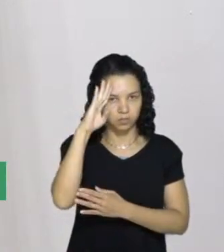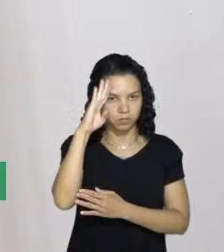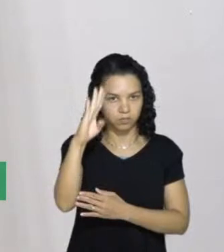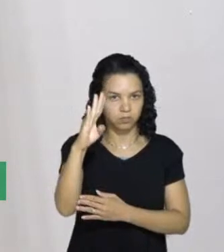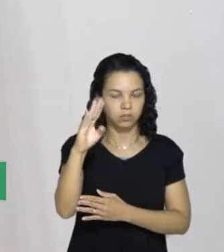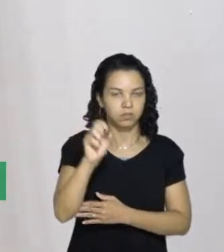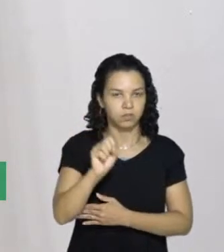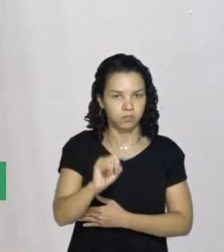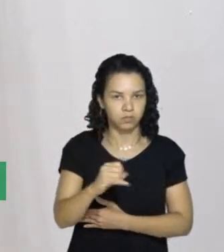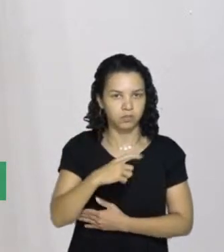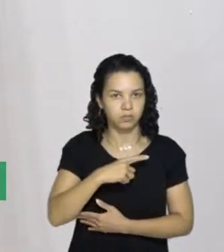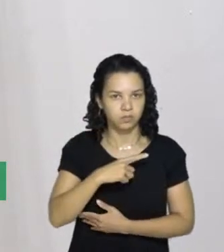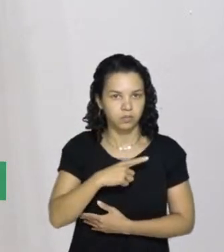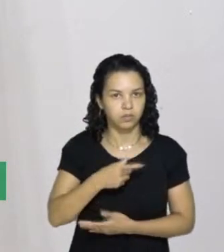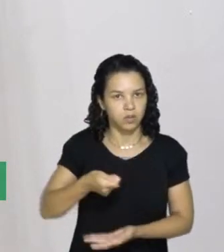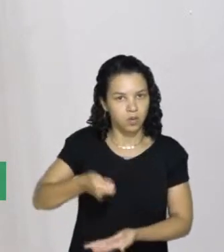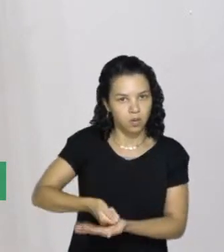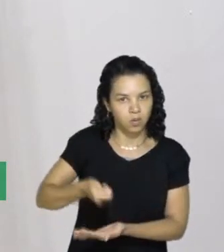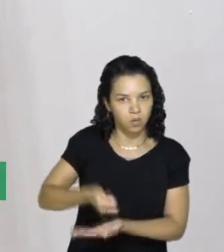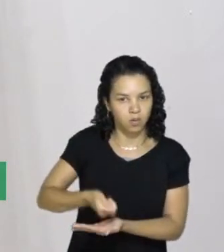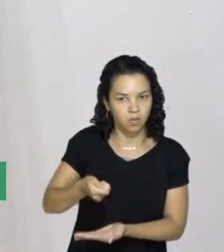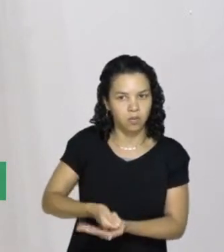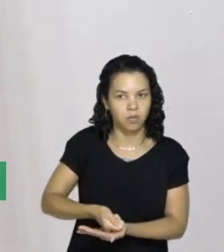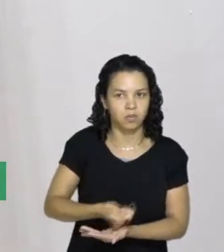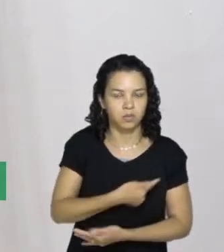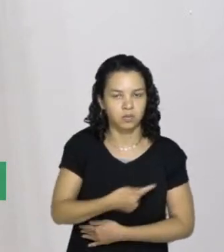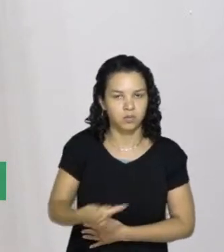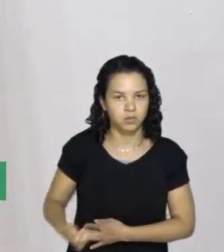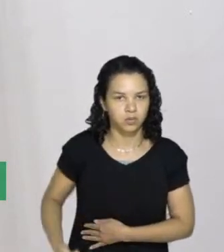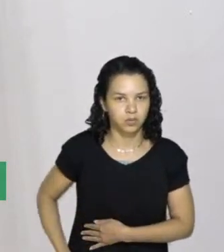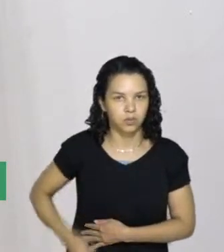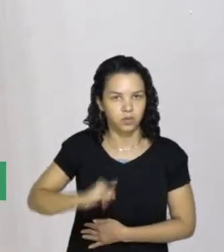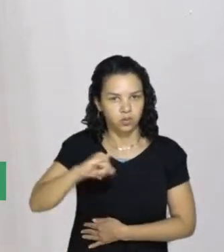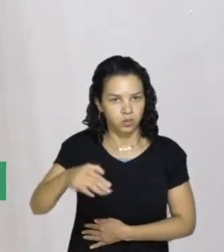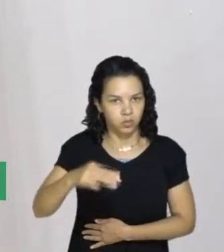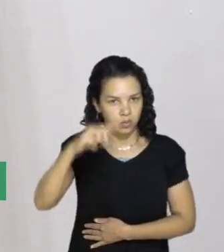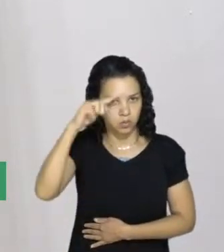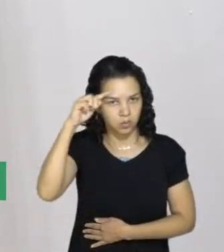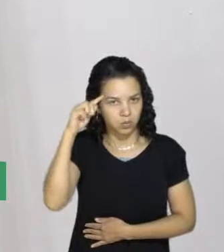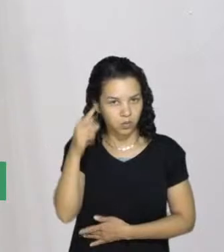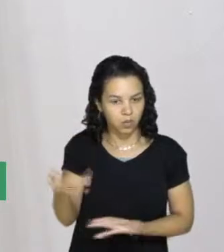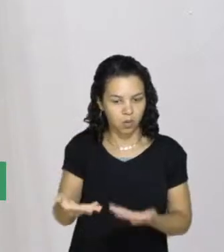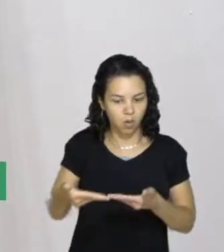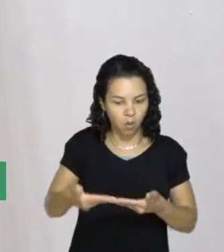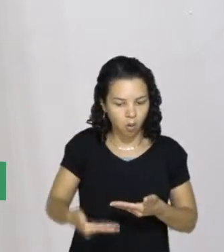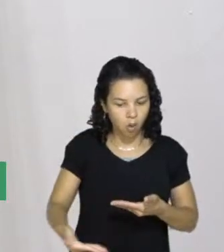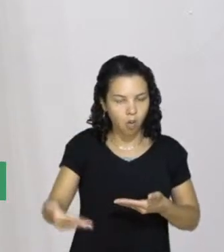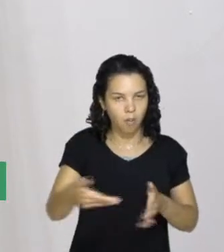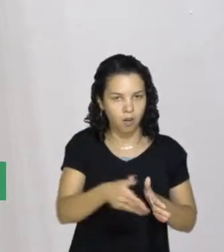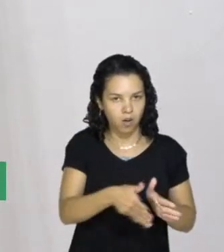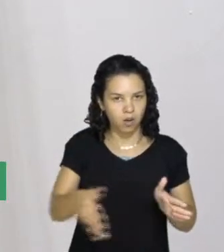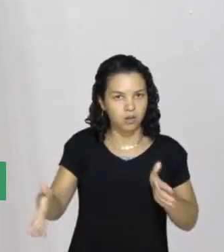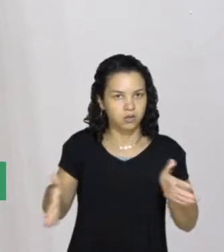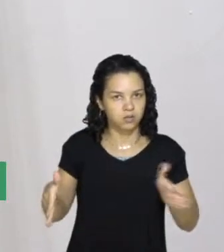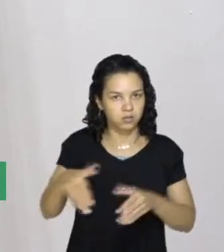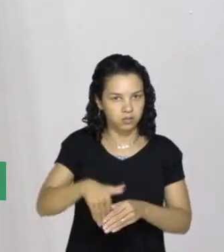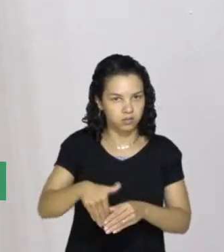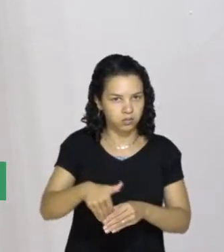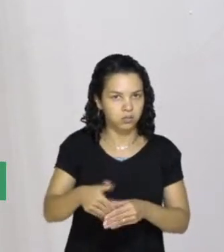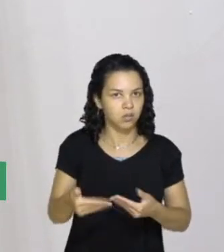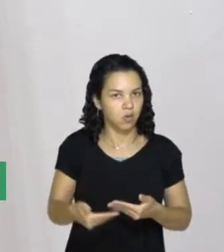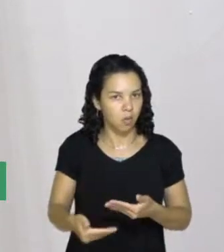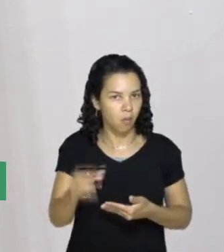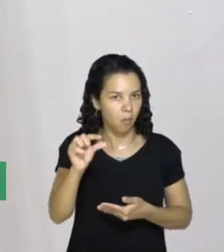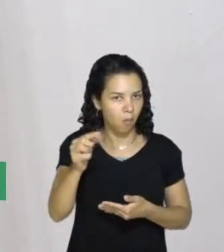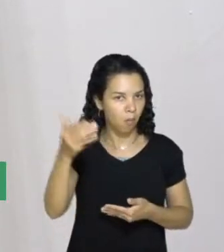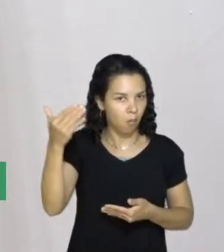dão de cobranças ao governo Jorginho, nesse início de governo que está se iniciando aí há pouco